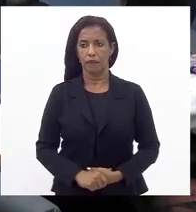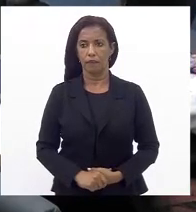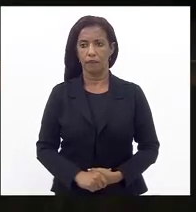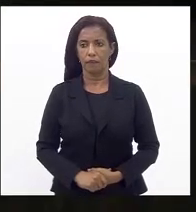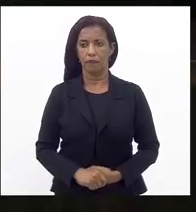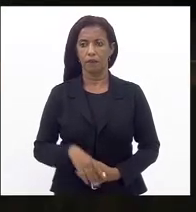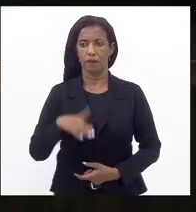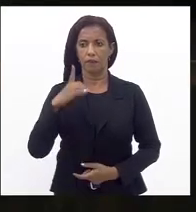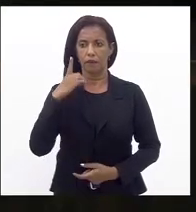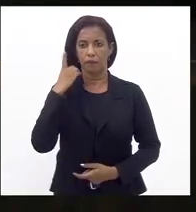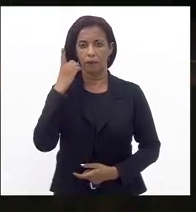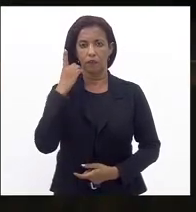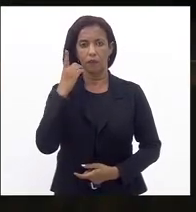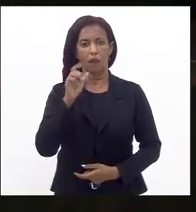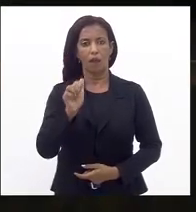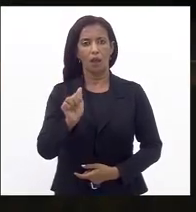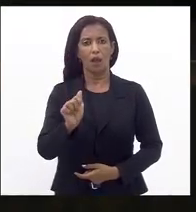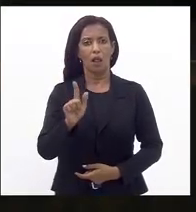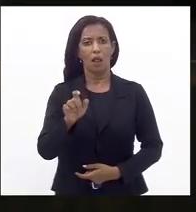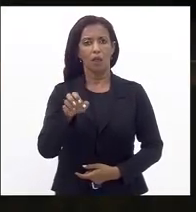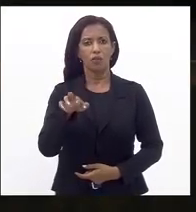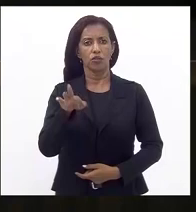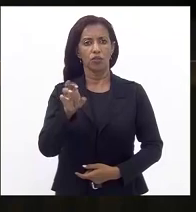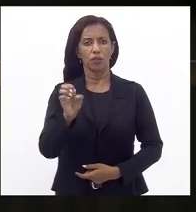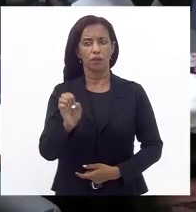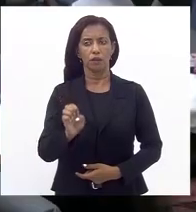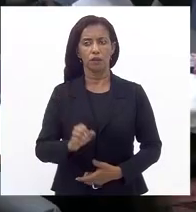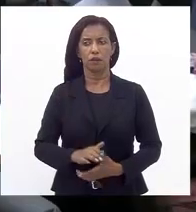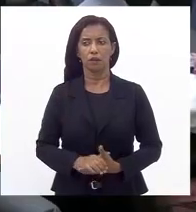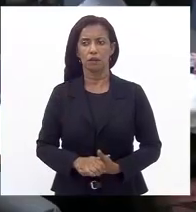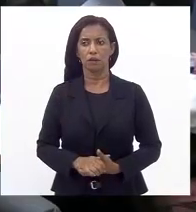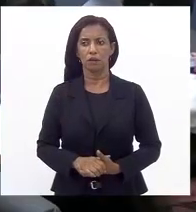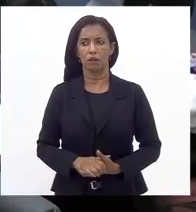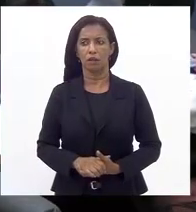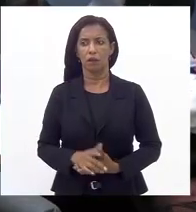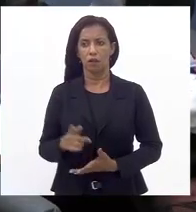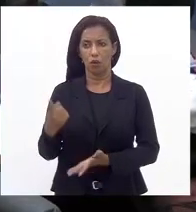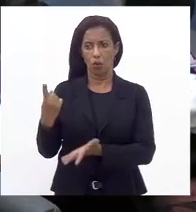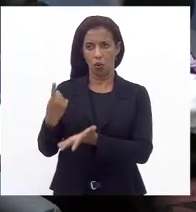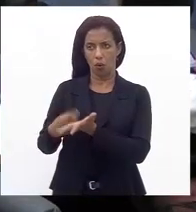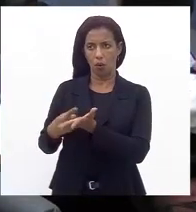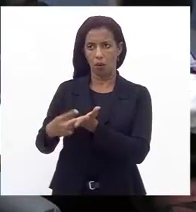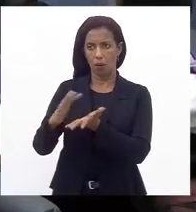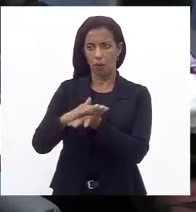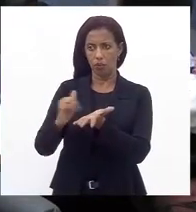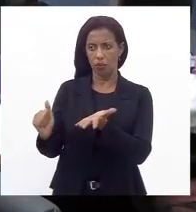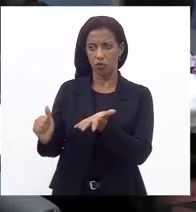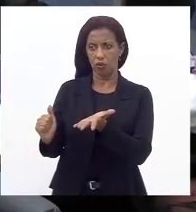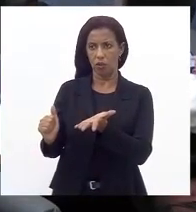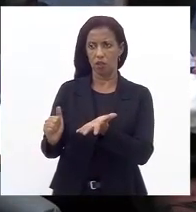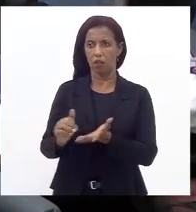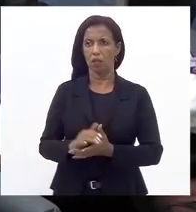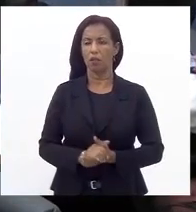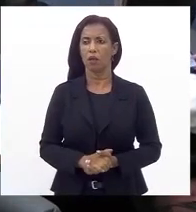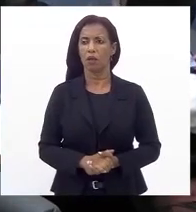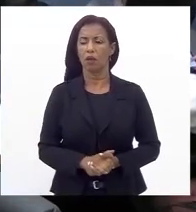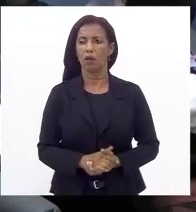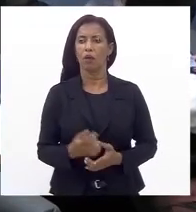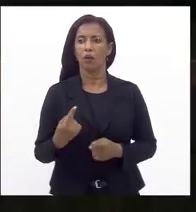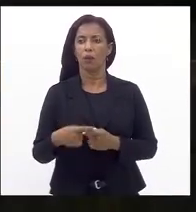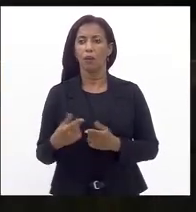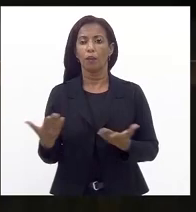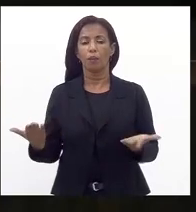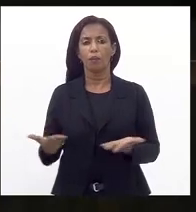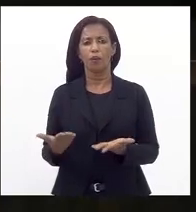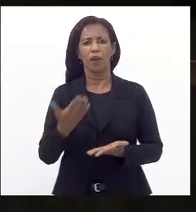o deputado adiante Key Lock on o vale o nosso compromisso da retirada dos destaques é porque agora